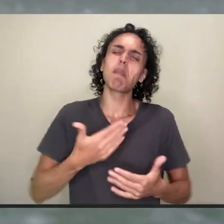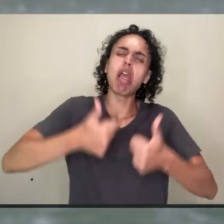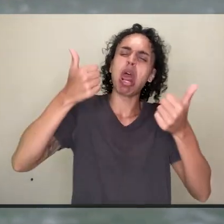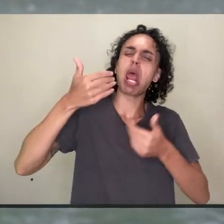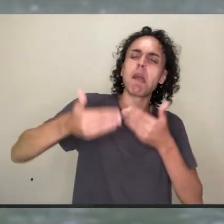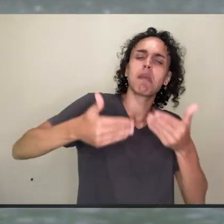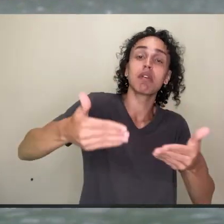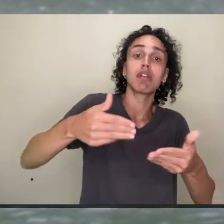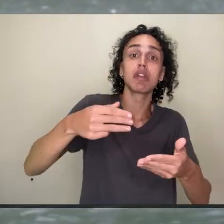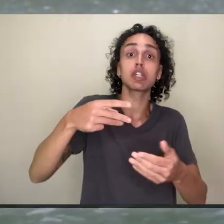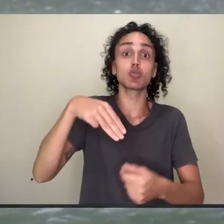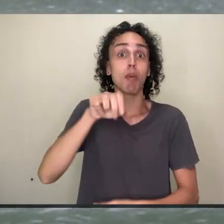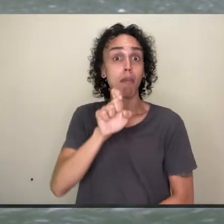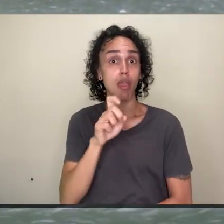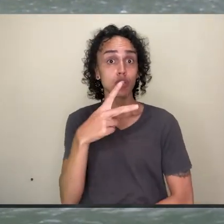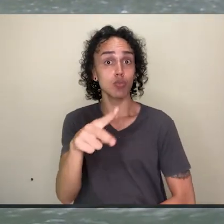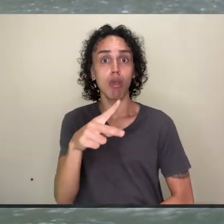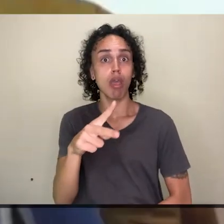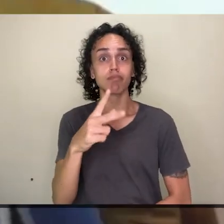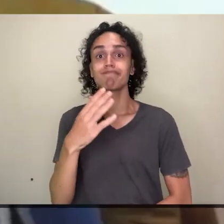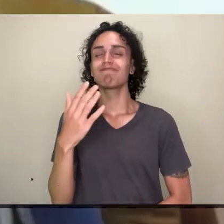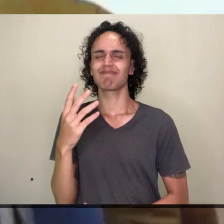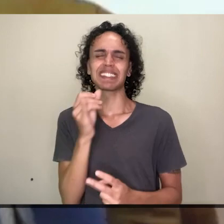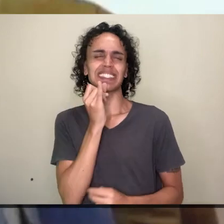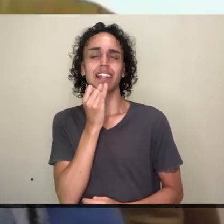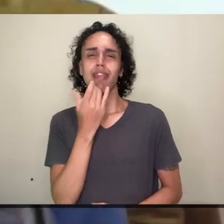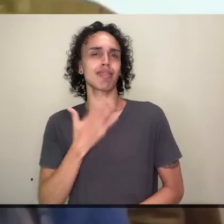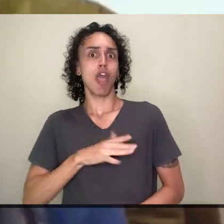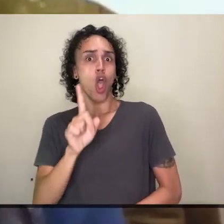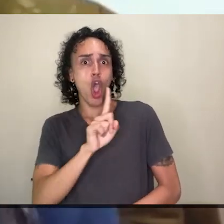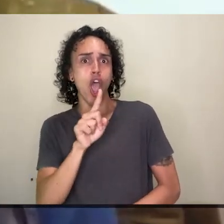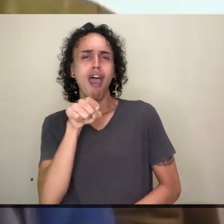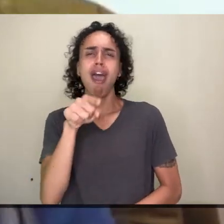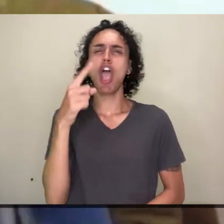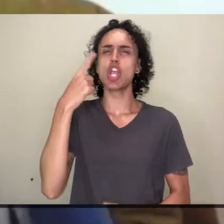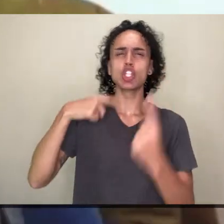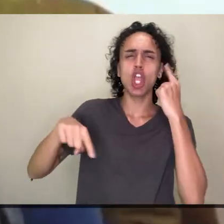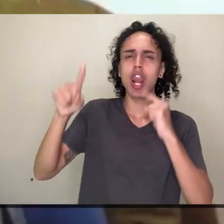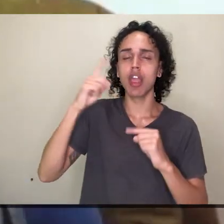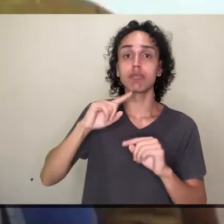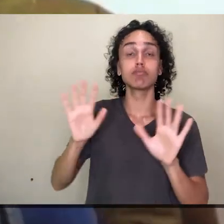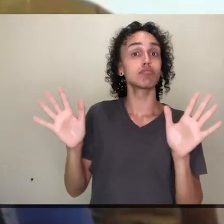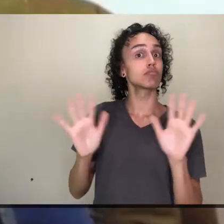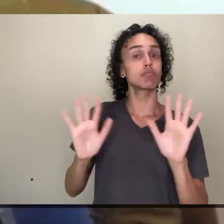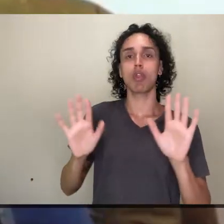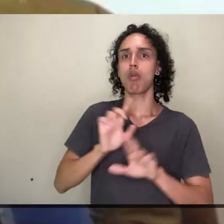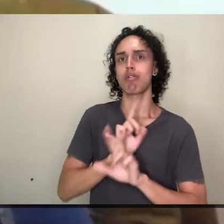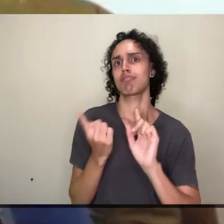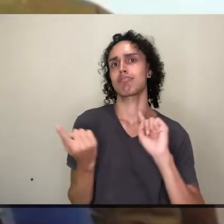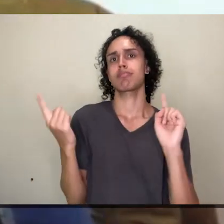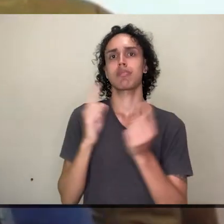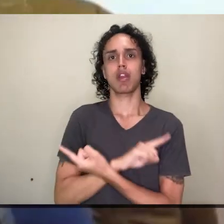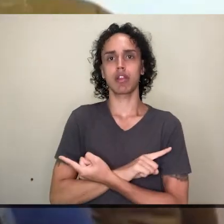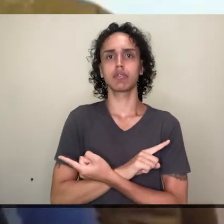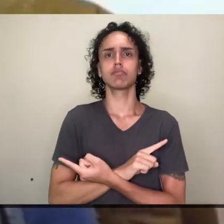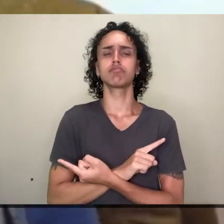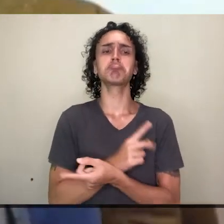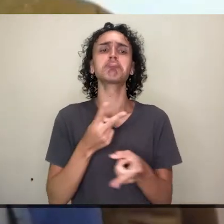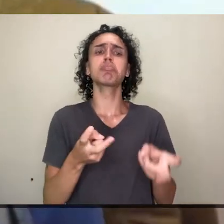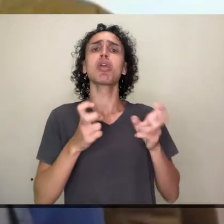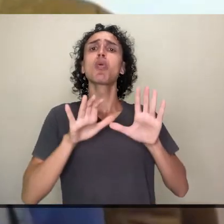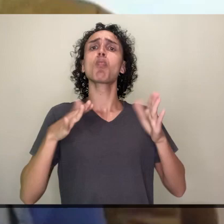te ver chorando, né? Então, nós precisamos, ao contrário, precisamos reconhecer esse sentimento que a criança está